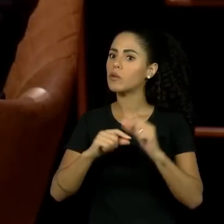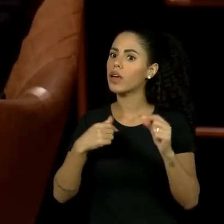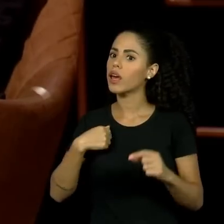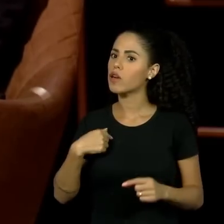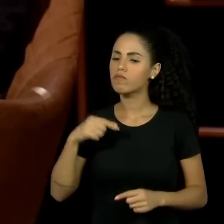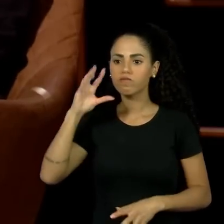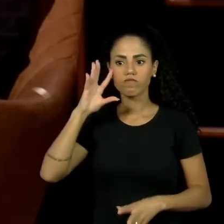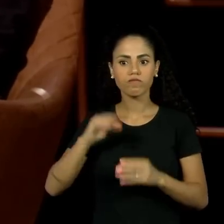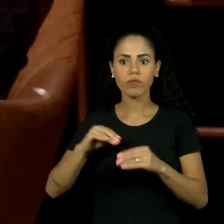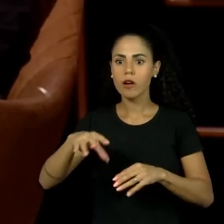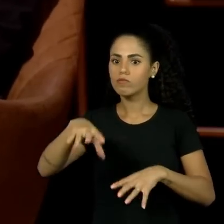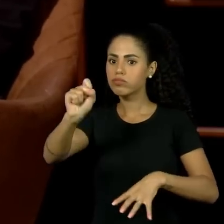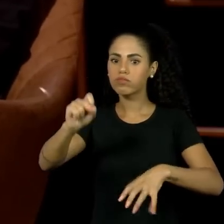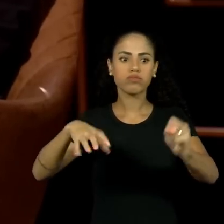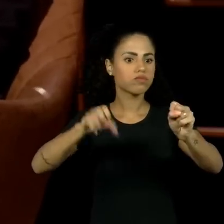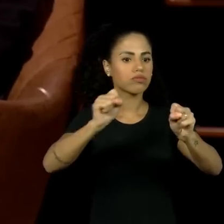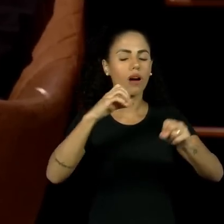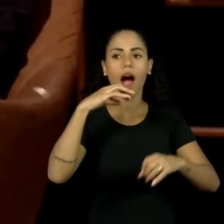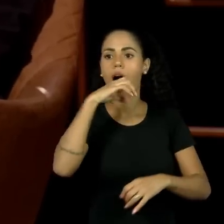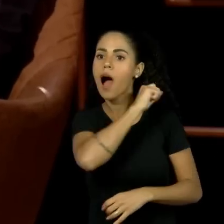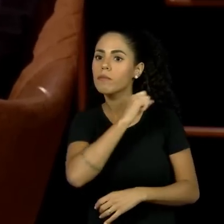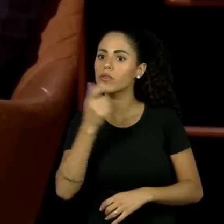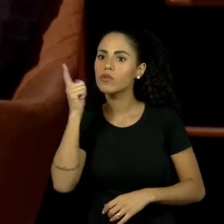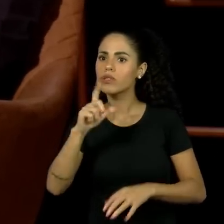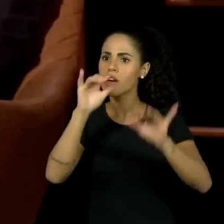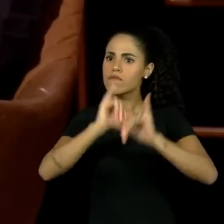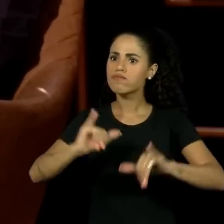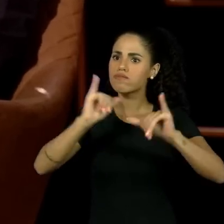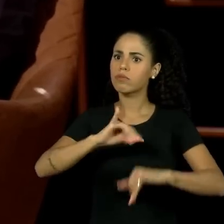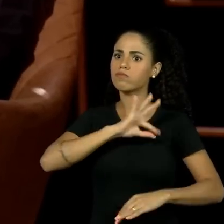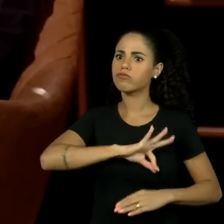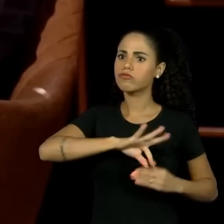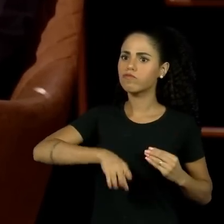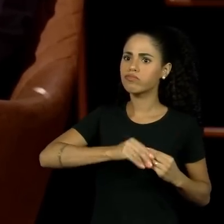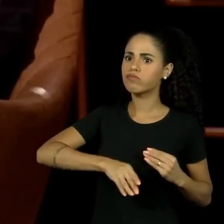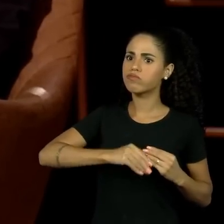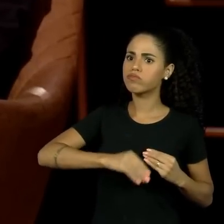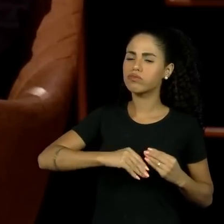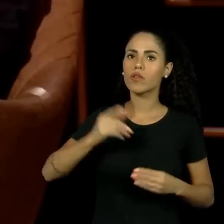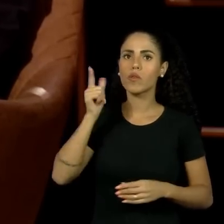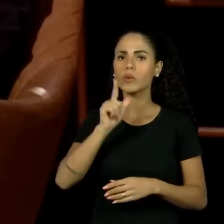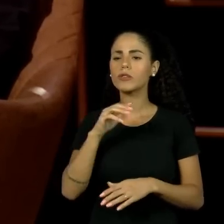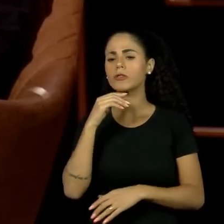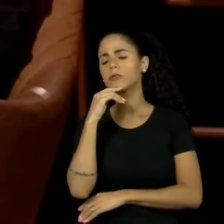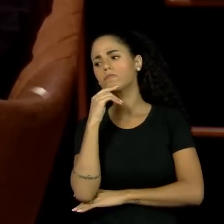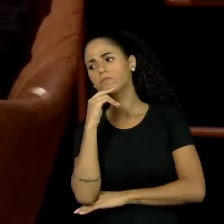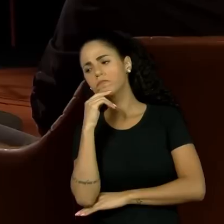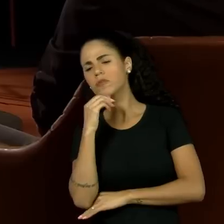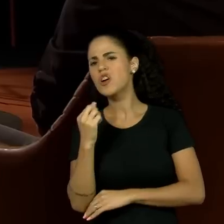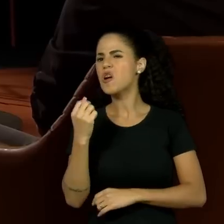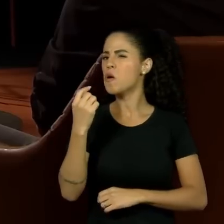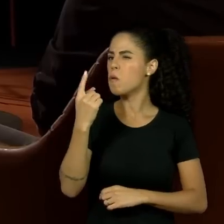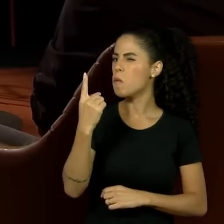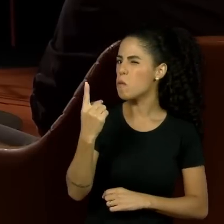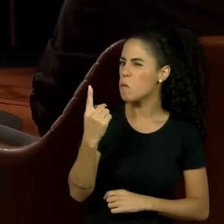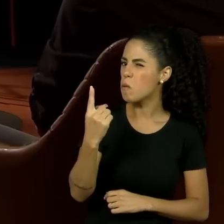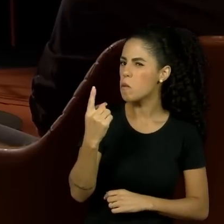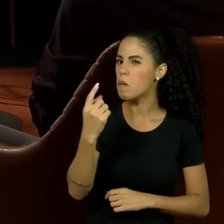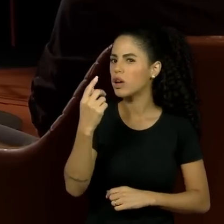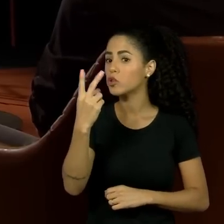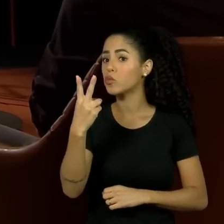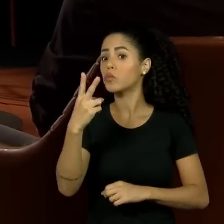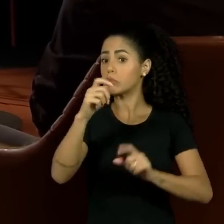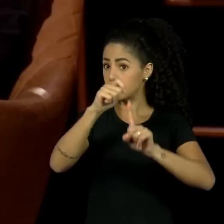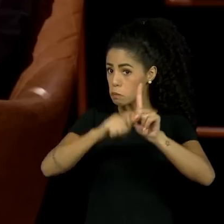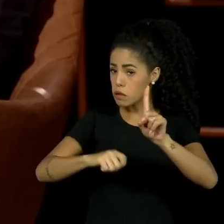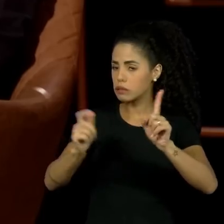filme, fazia muita publicidade, vivia de publicidade. Pelo menos, eu acho que eu fazia assim, uma por mês, uma a cada 2 meses. E